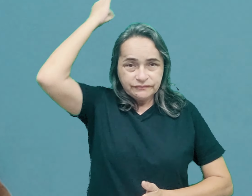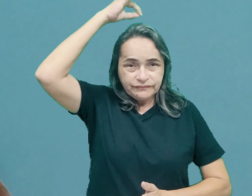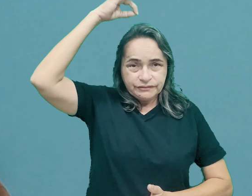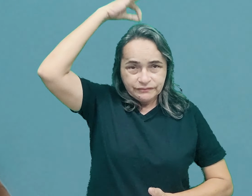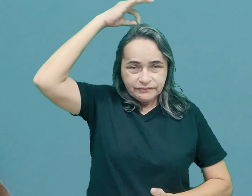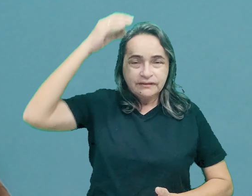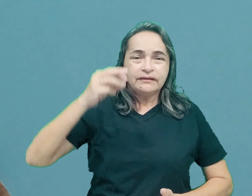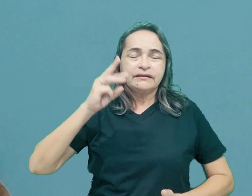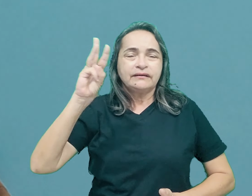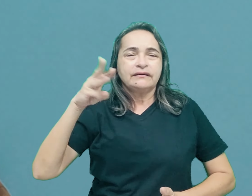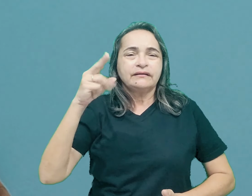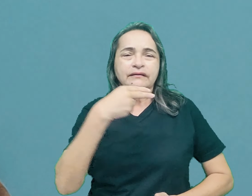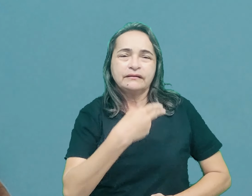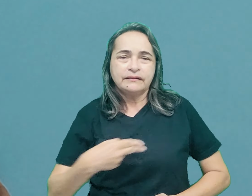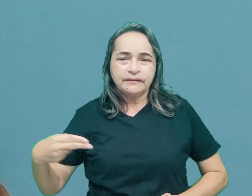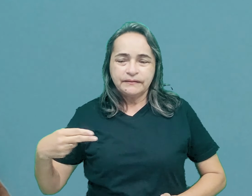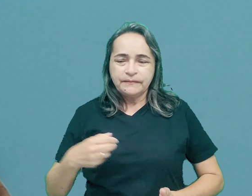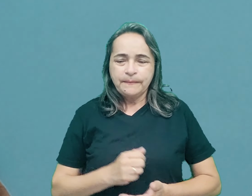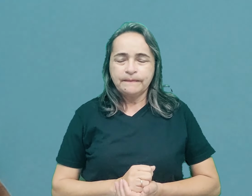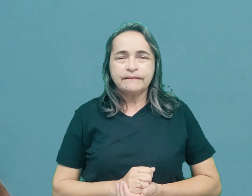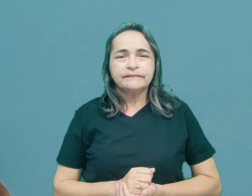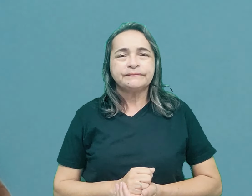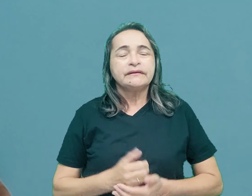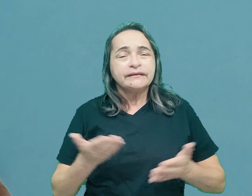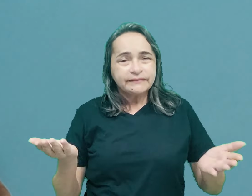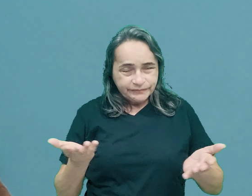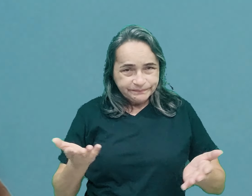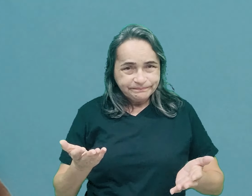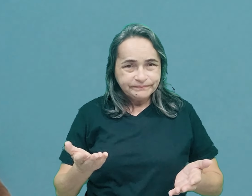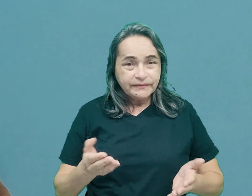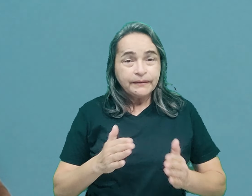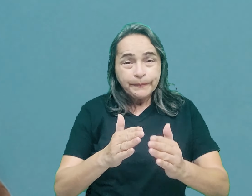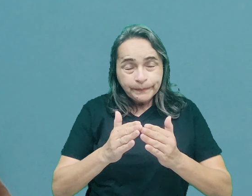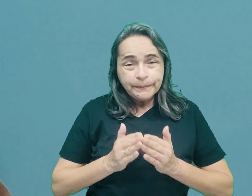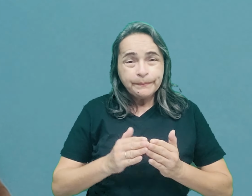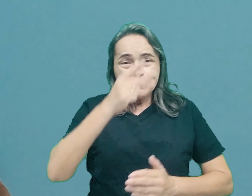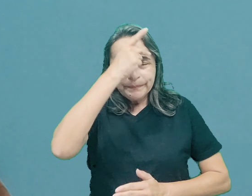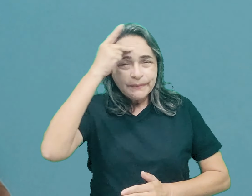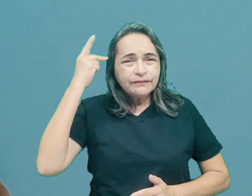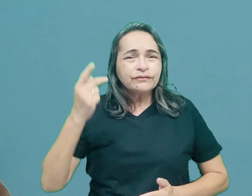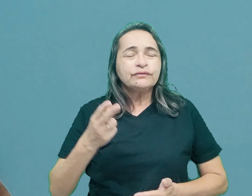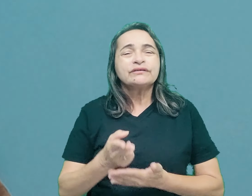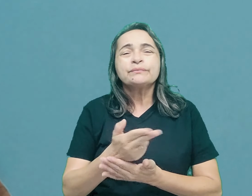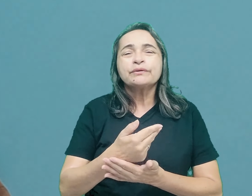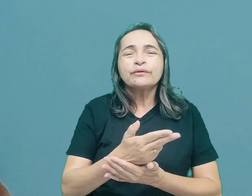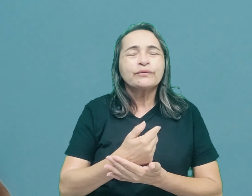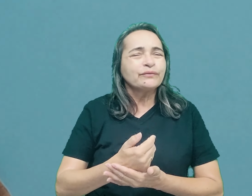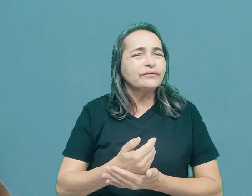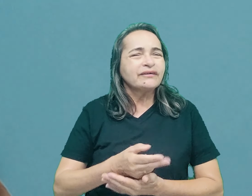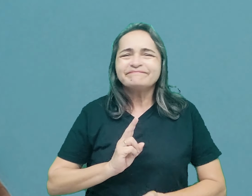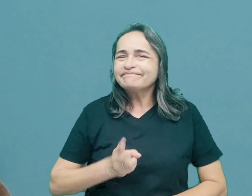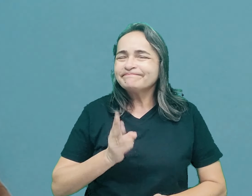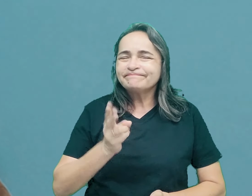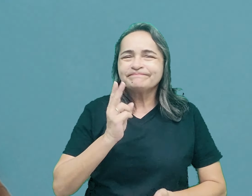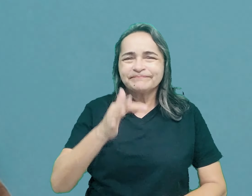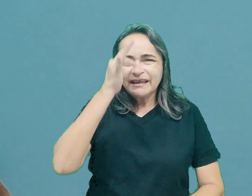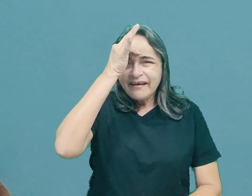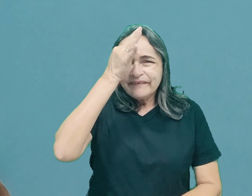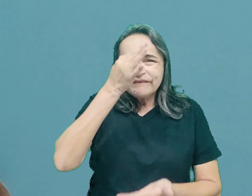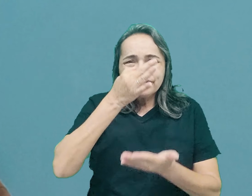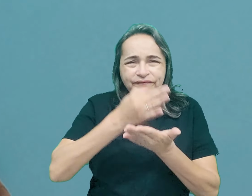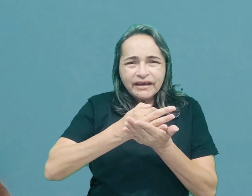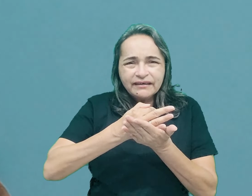aqui que as pessoas busquem cada vez mais a fé. Você não é ninguém sem fé. A